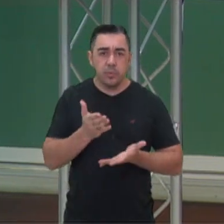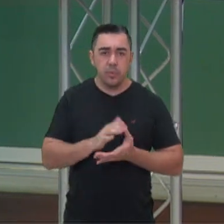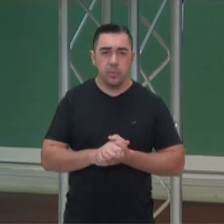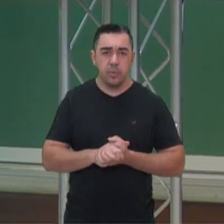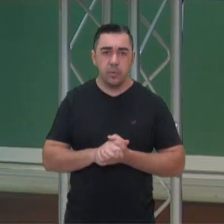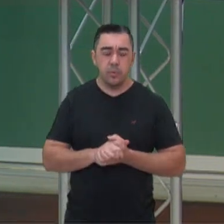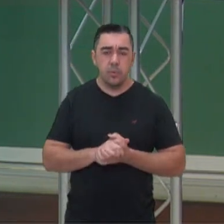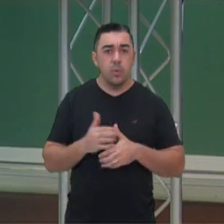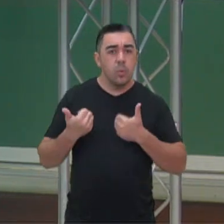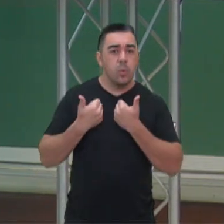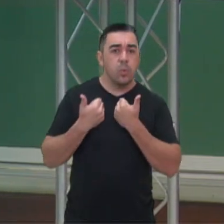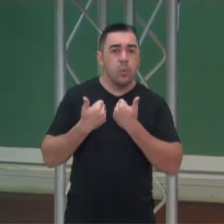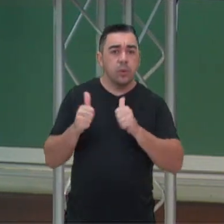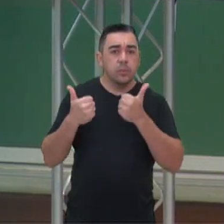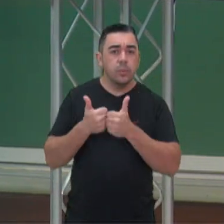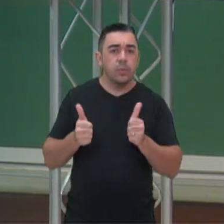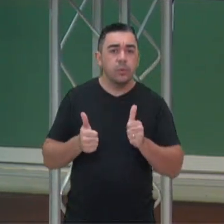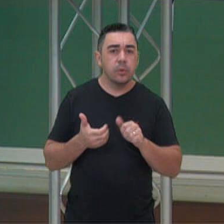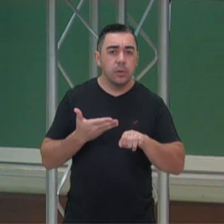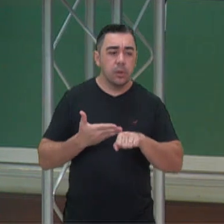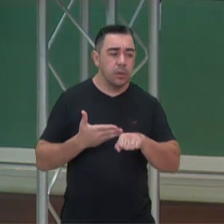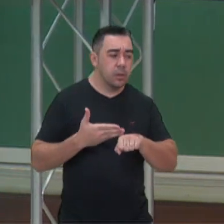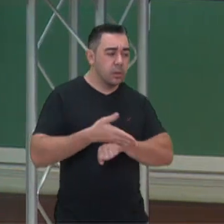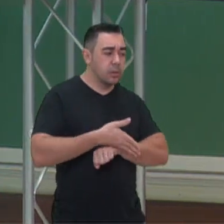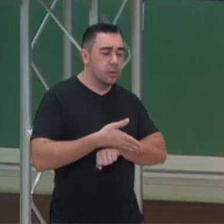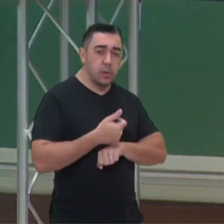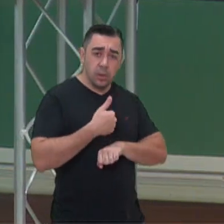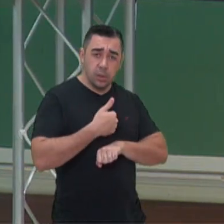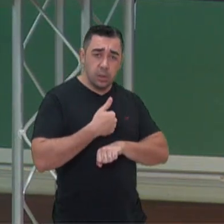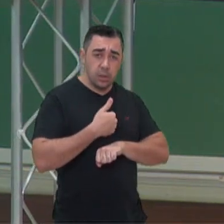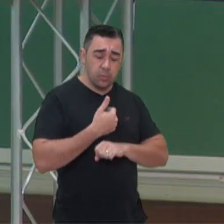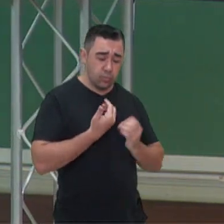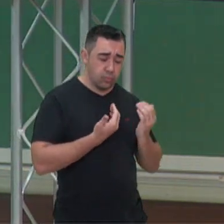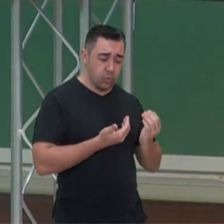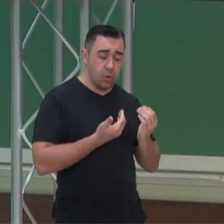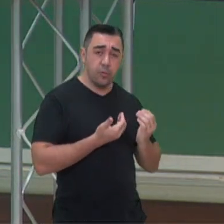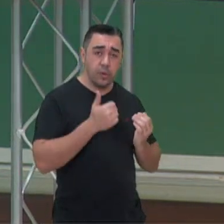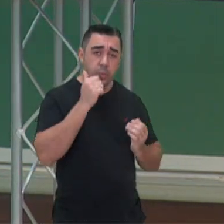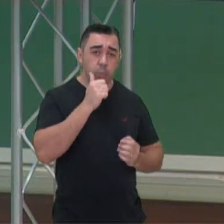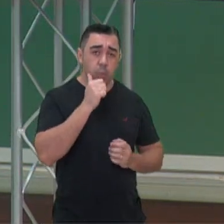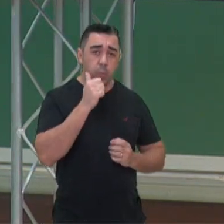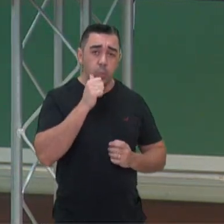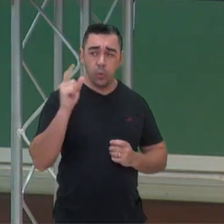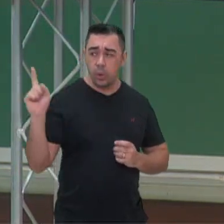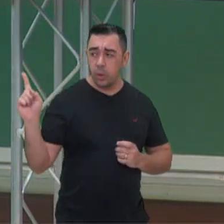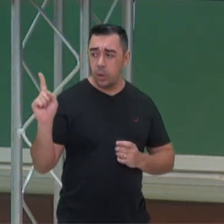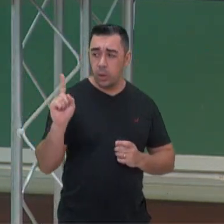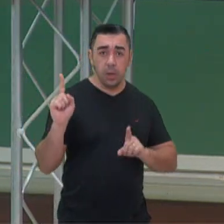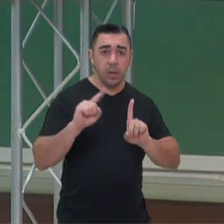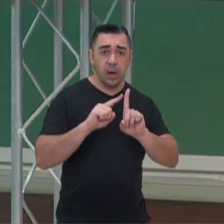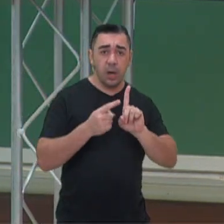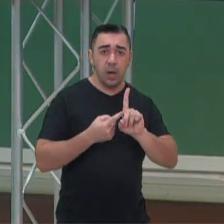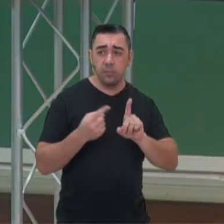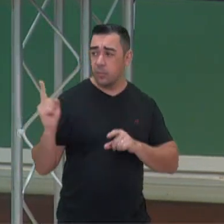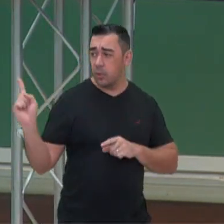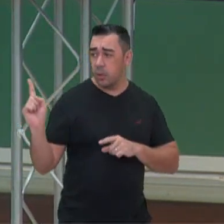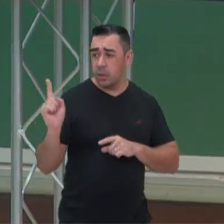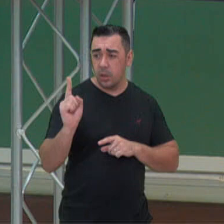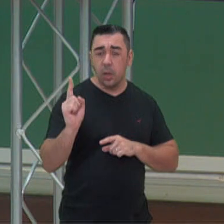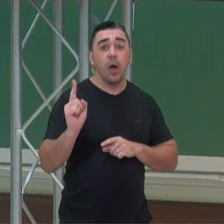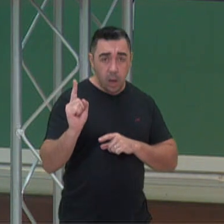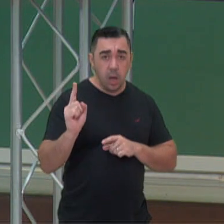no ônibus, se você é mais jovem, dê um lugar para uma mulher grávida, ou para uma senhora, ou para um senhor.